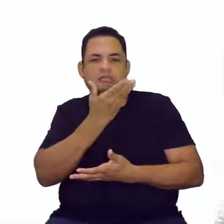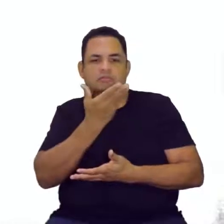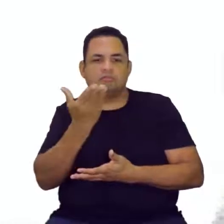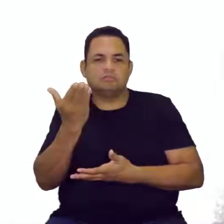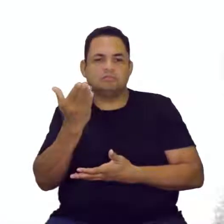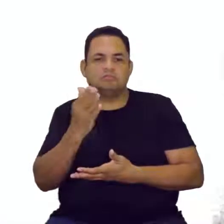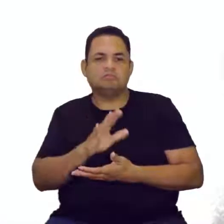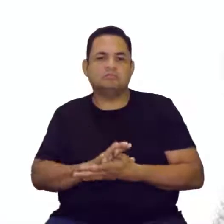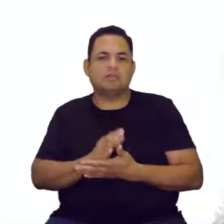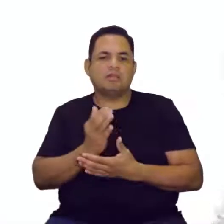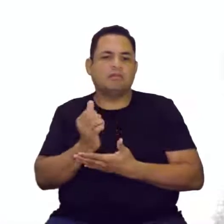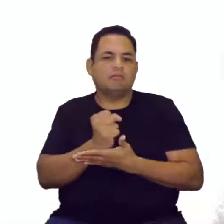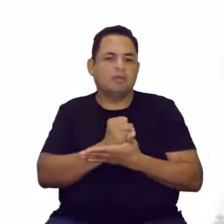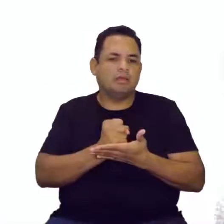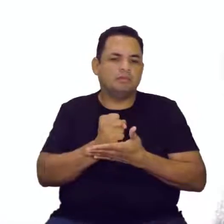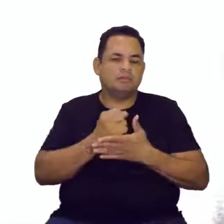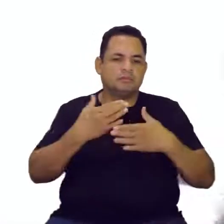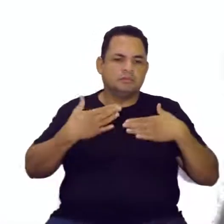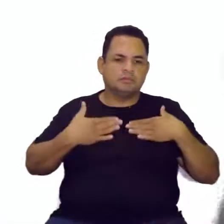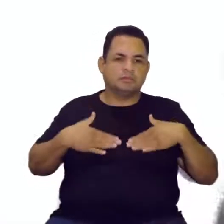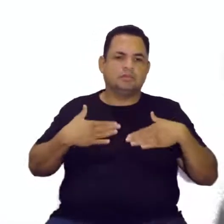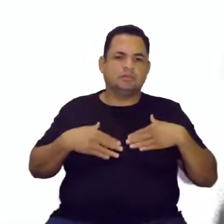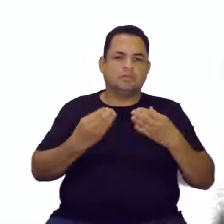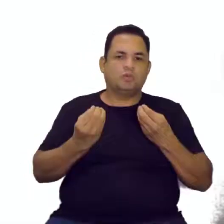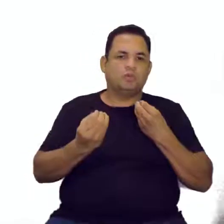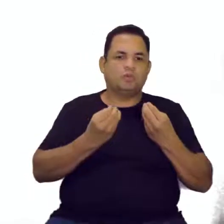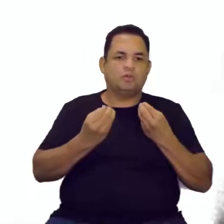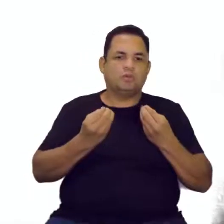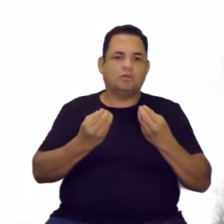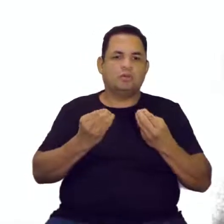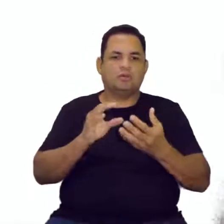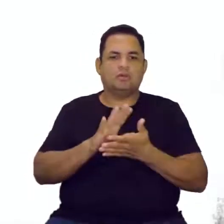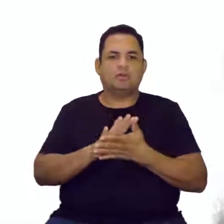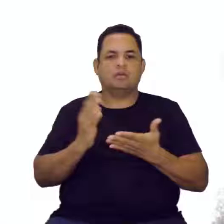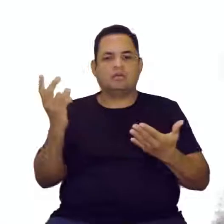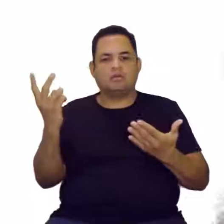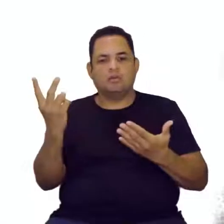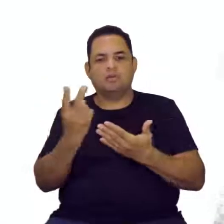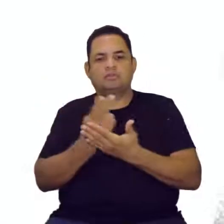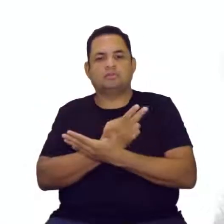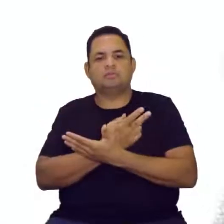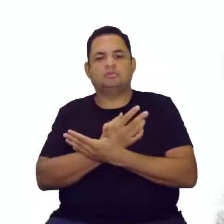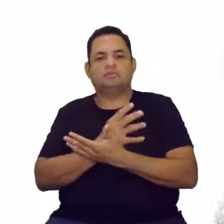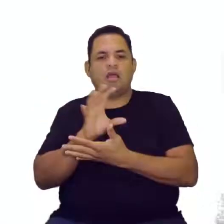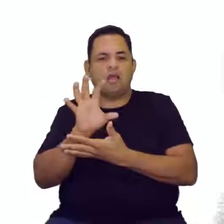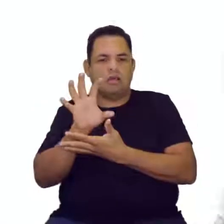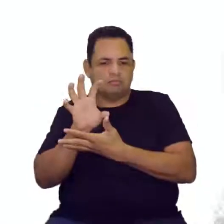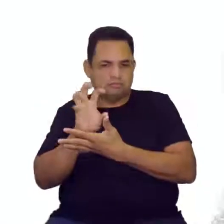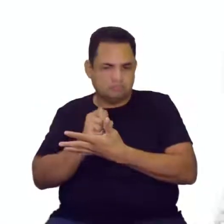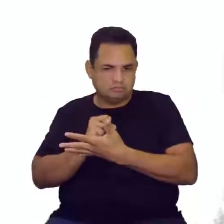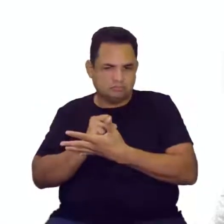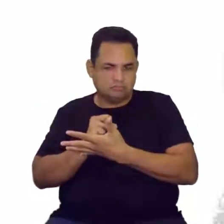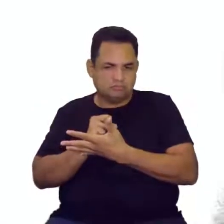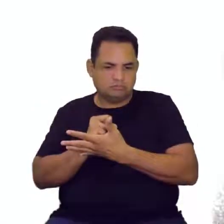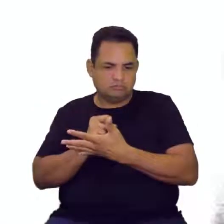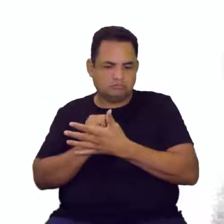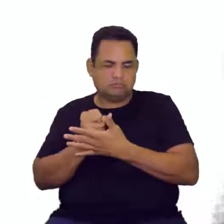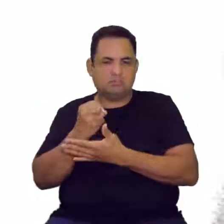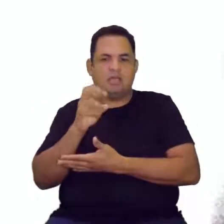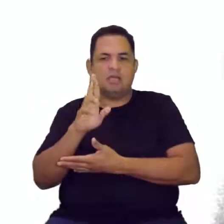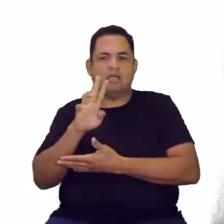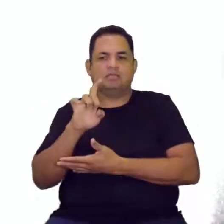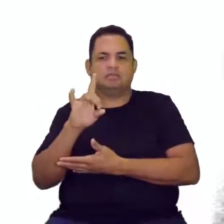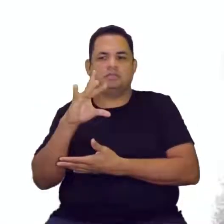um exemplo básico, tranquilo, de como que ocorre essa absorção da